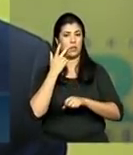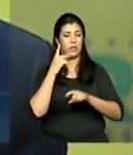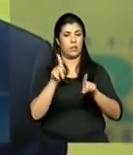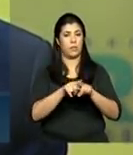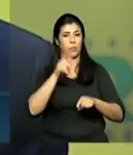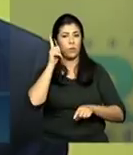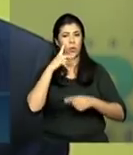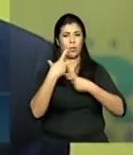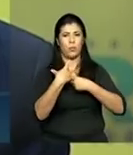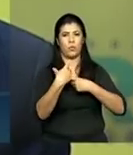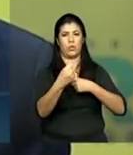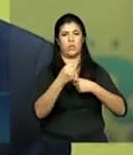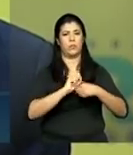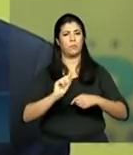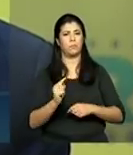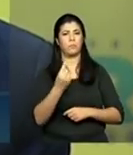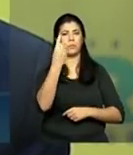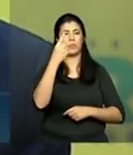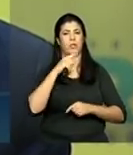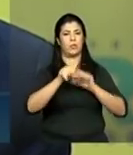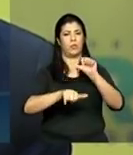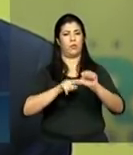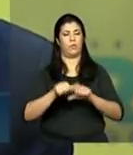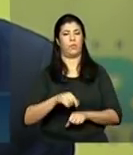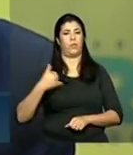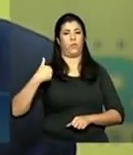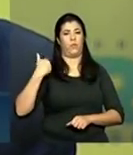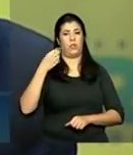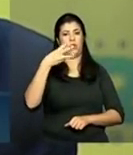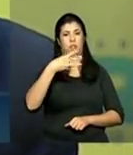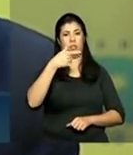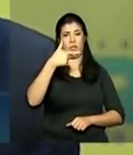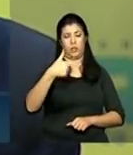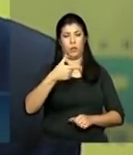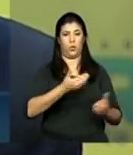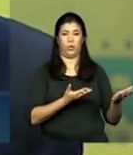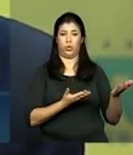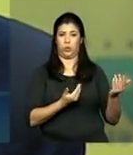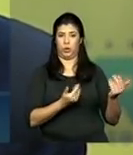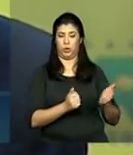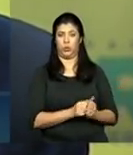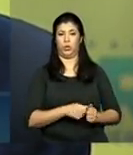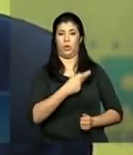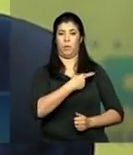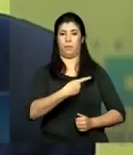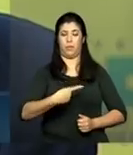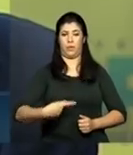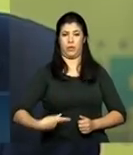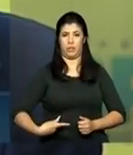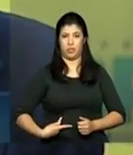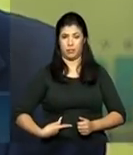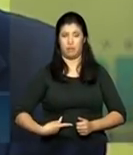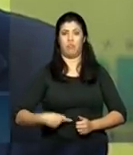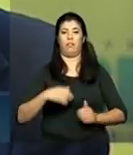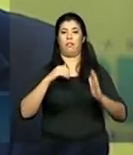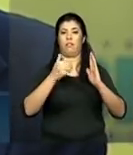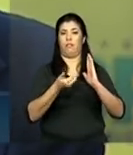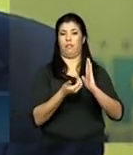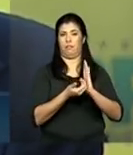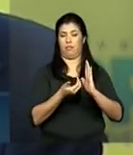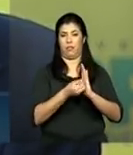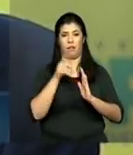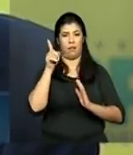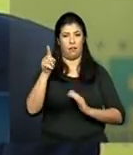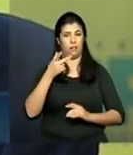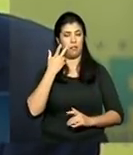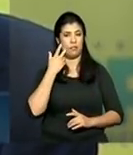por unanimidade e tornou-se, aos 32 anos, o mais jovem presidente da história da Assembleia Legislativa do